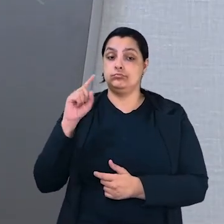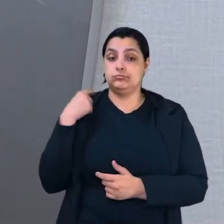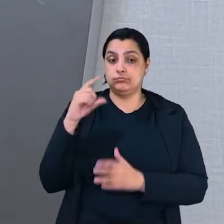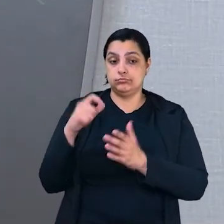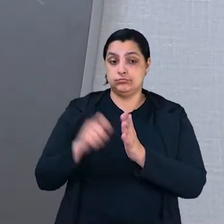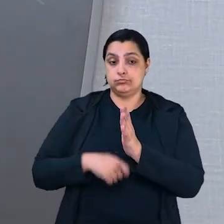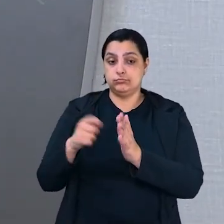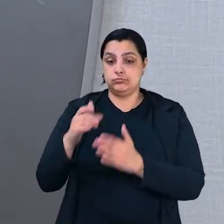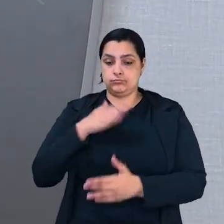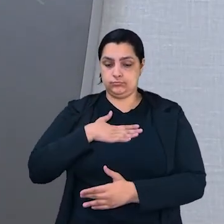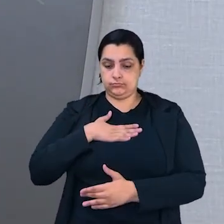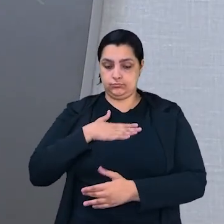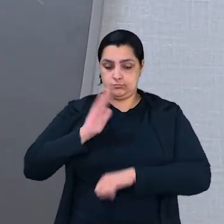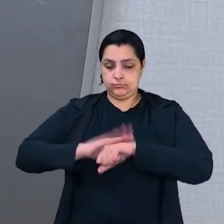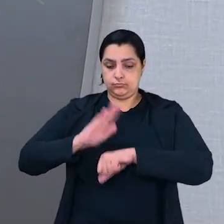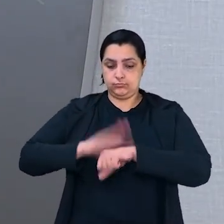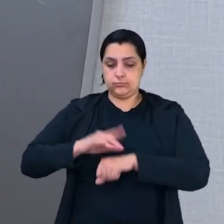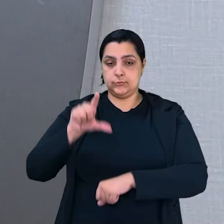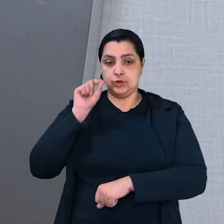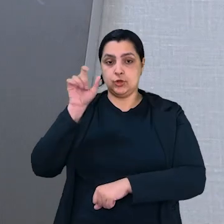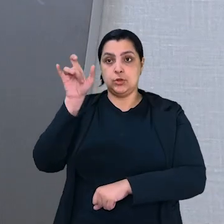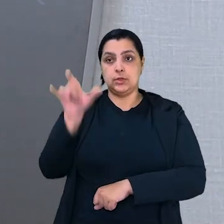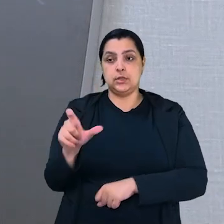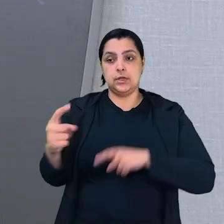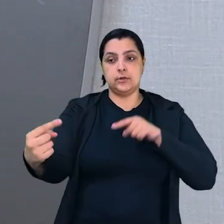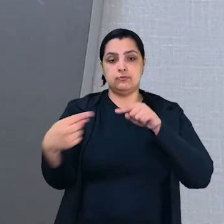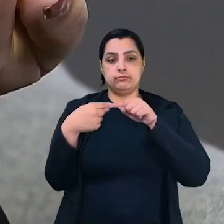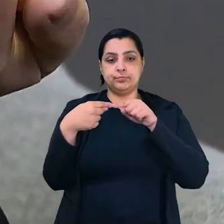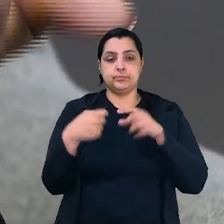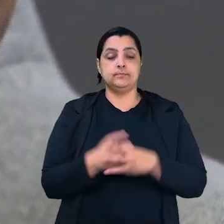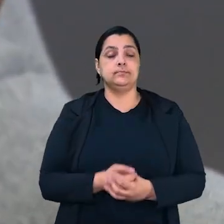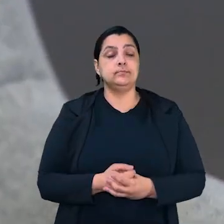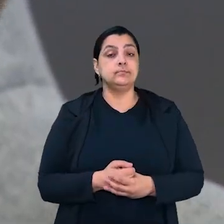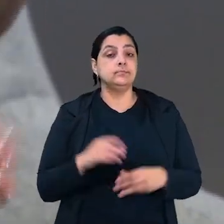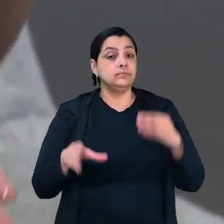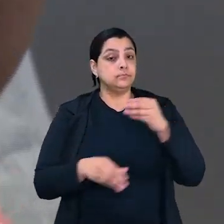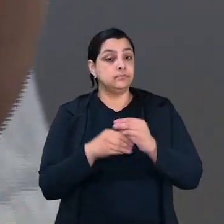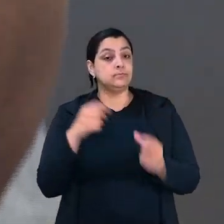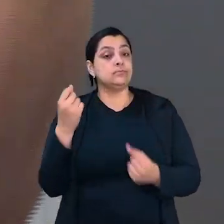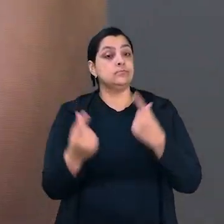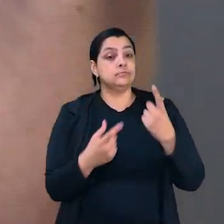Os contratuais é a relação que eu estabeleço com o meu cliente. Ela